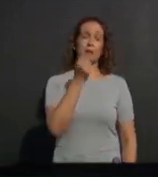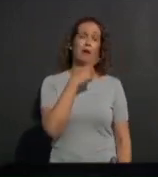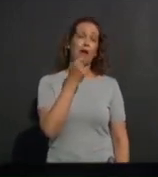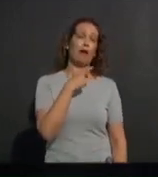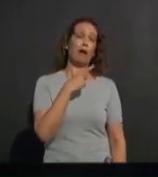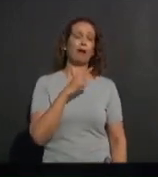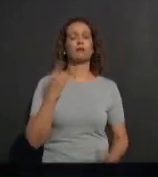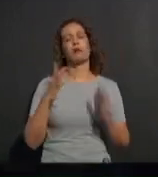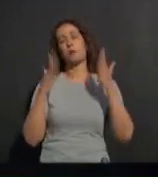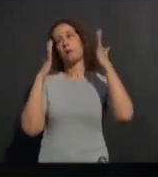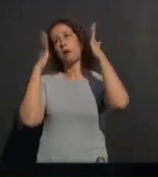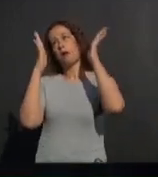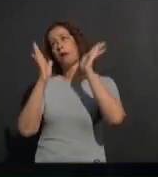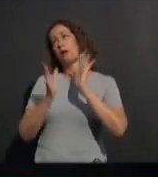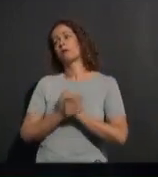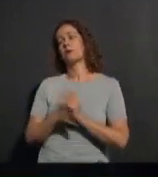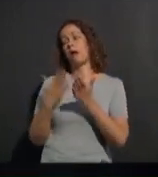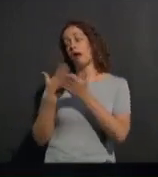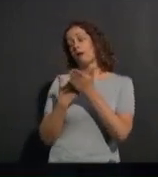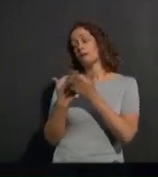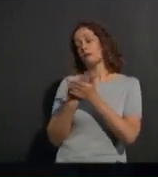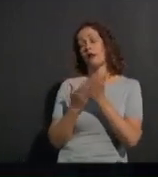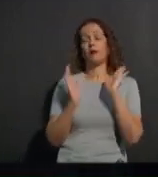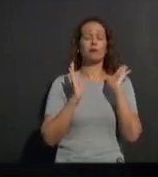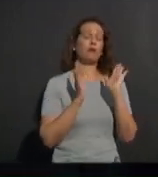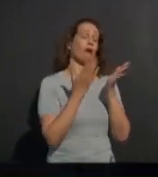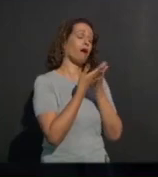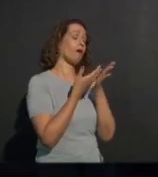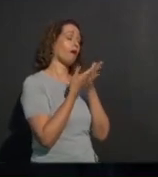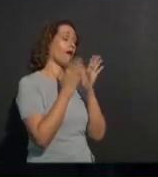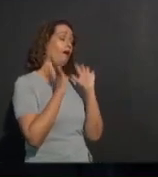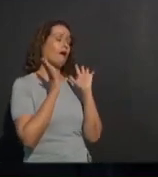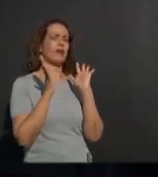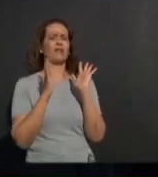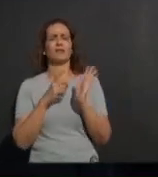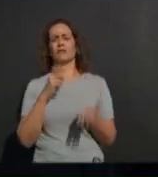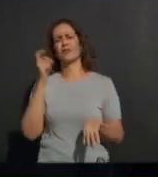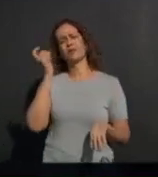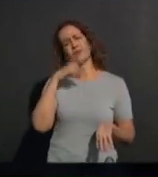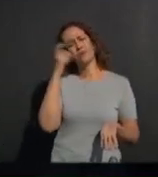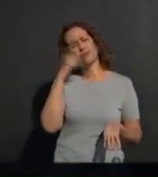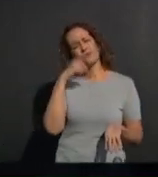cara trata a menina de um jeito que você fala: gente, é mentira.